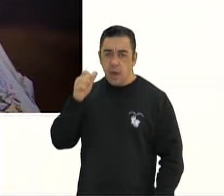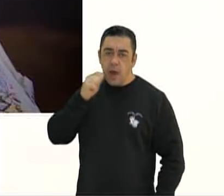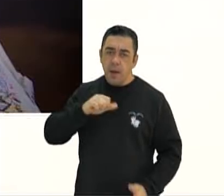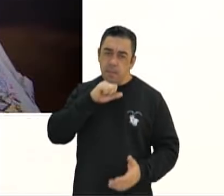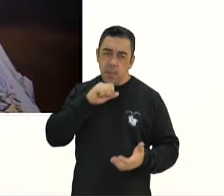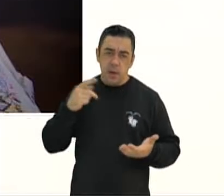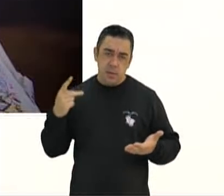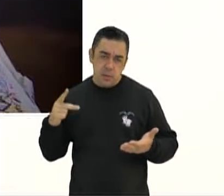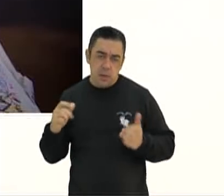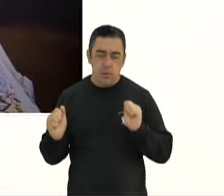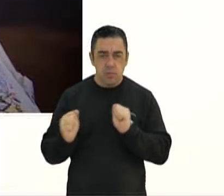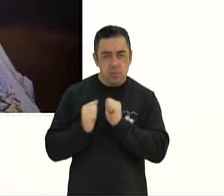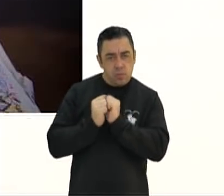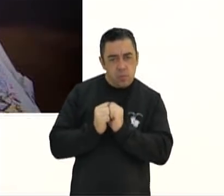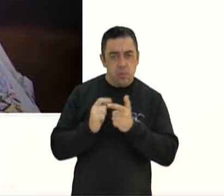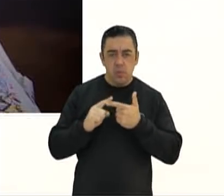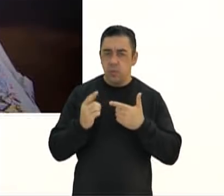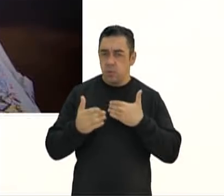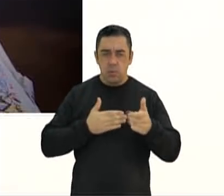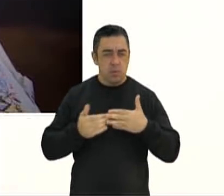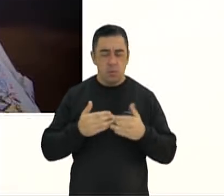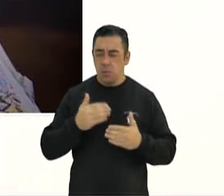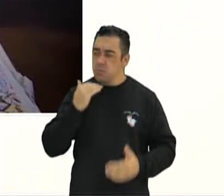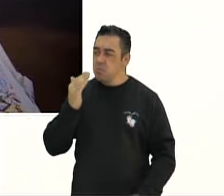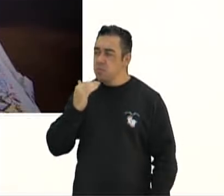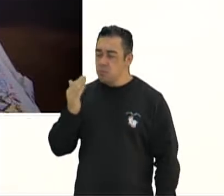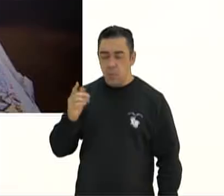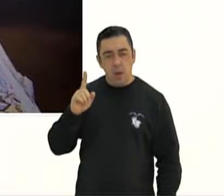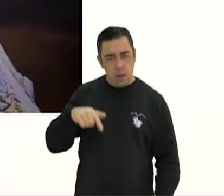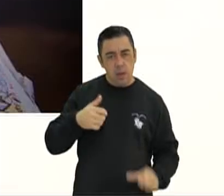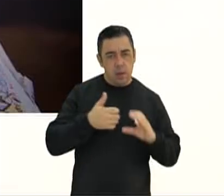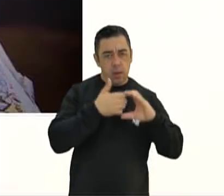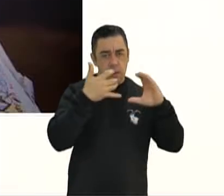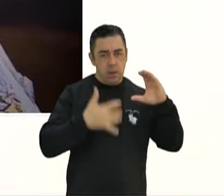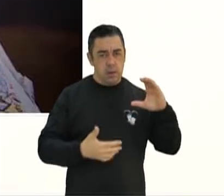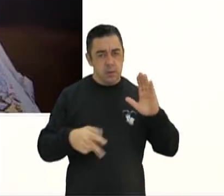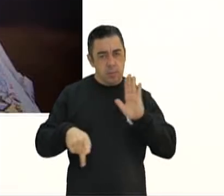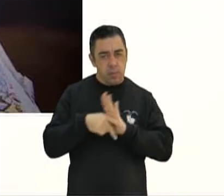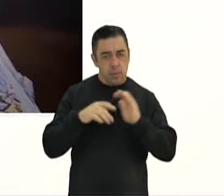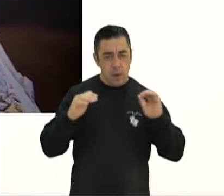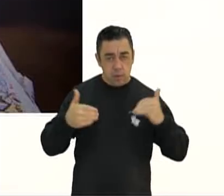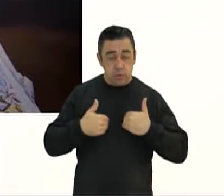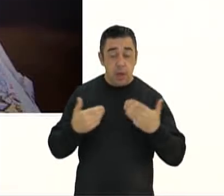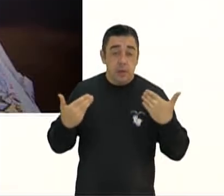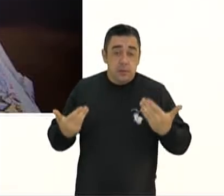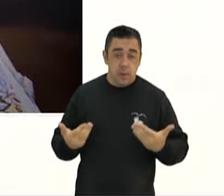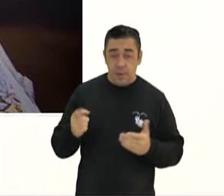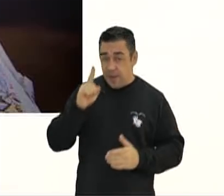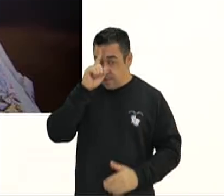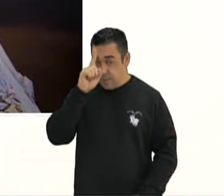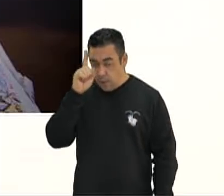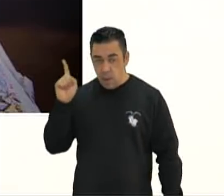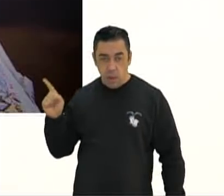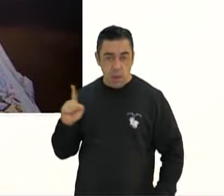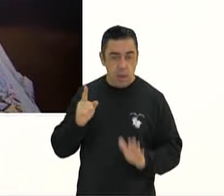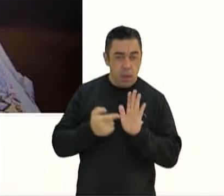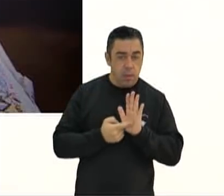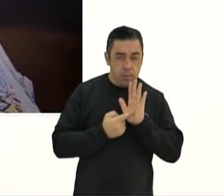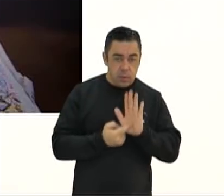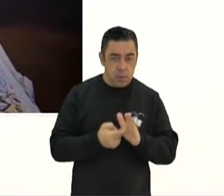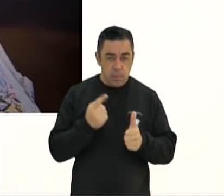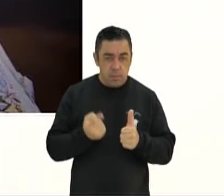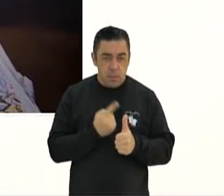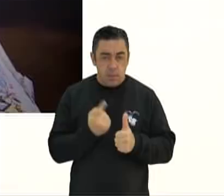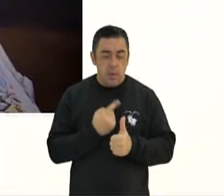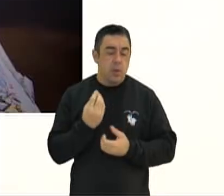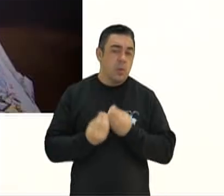né, ali do lado, e ele não se importando para ela, porque essa é uma das características, né? Então, a ideia é mostrar aqui esse primeiro passo, esse